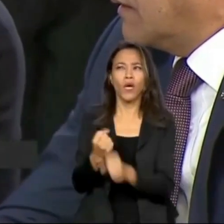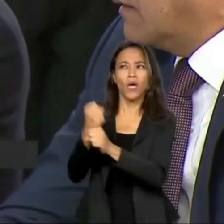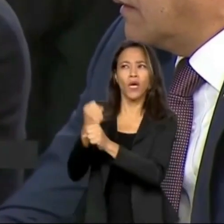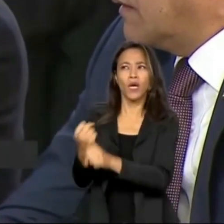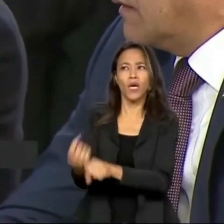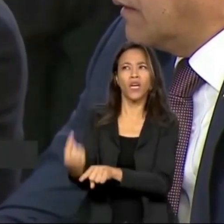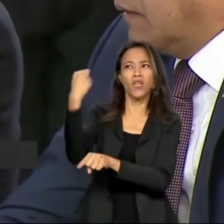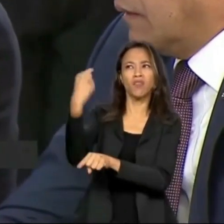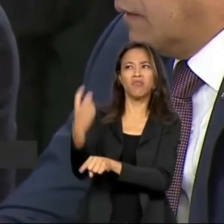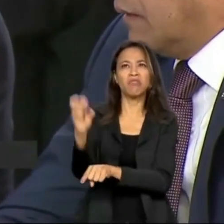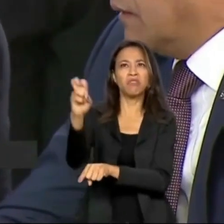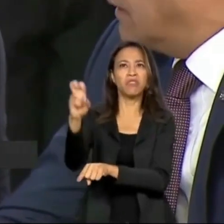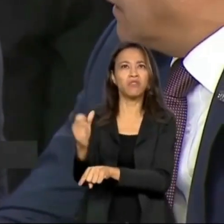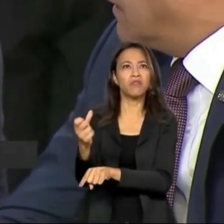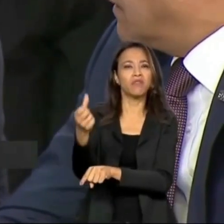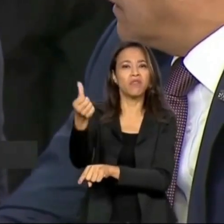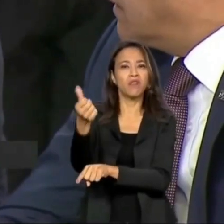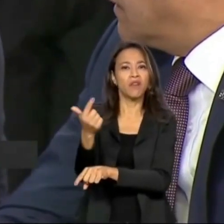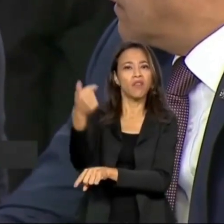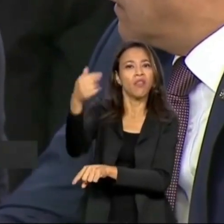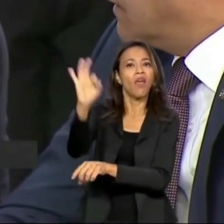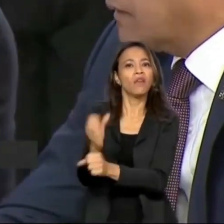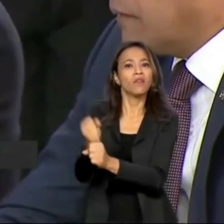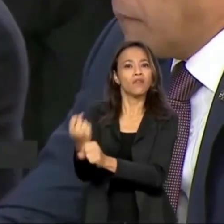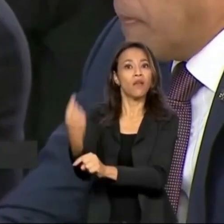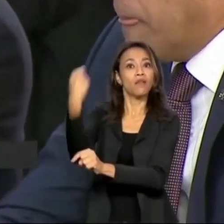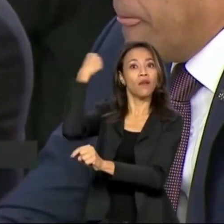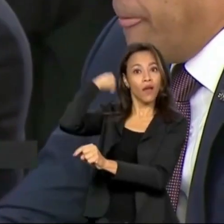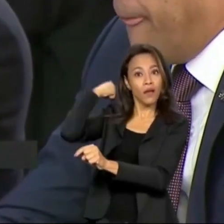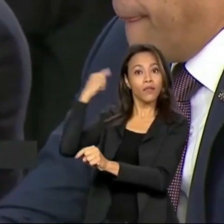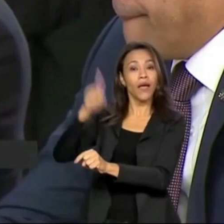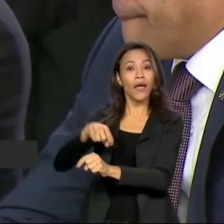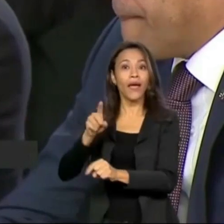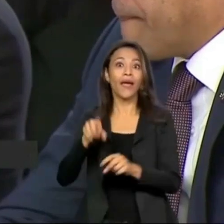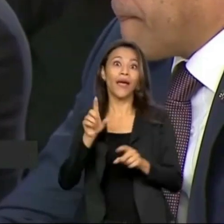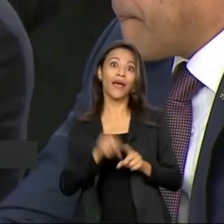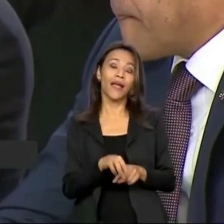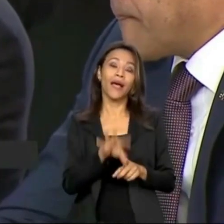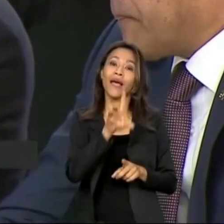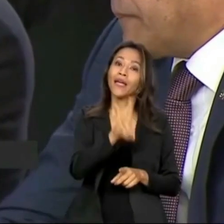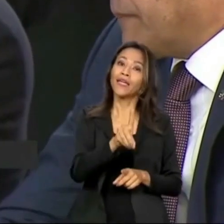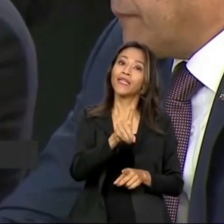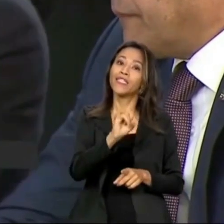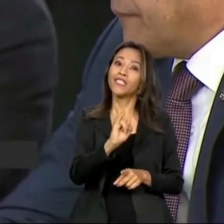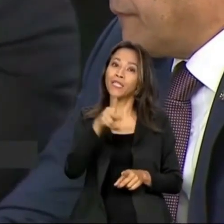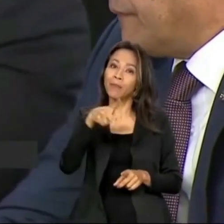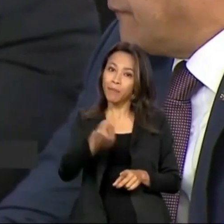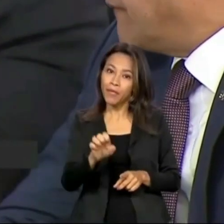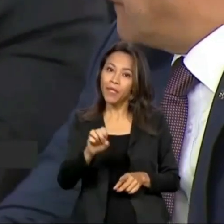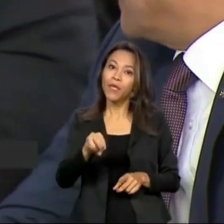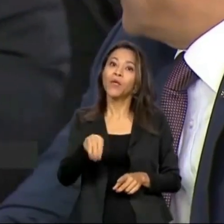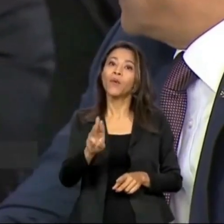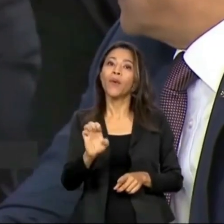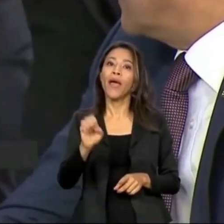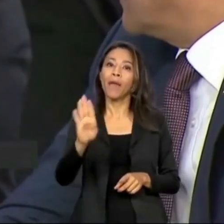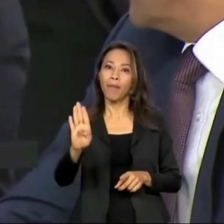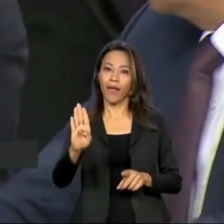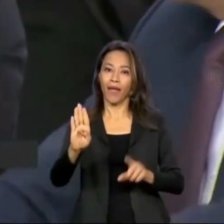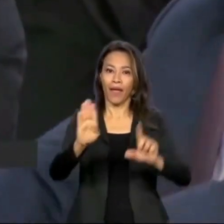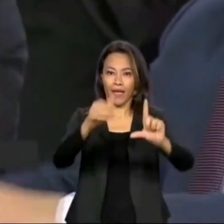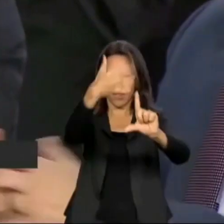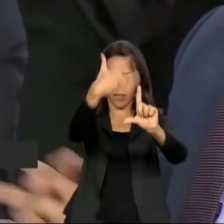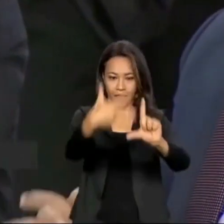atrás, 5, 6, 7, 10 anos atrás, era a Deep Web que tinha essas mensagens. A investigação era muito